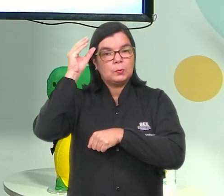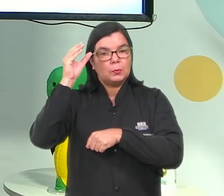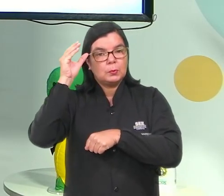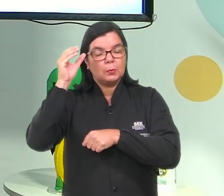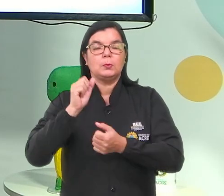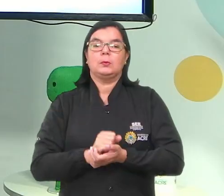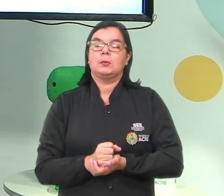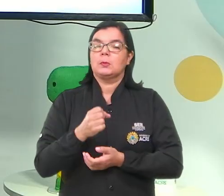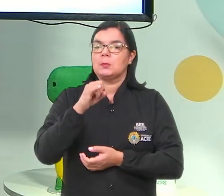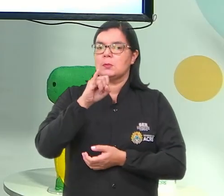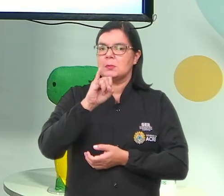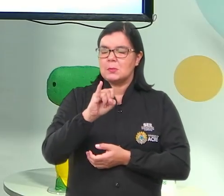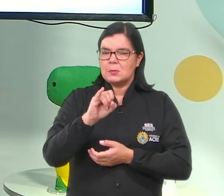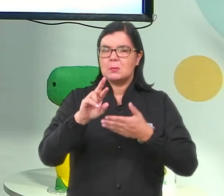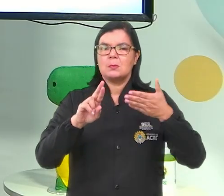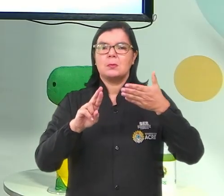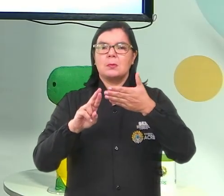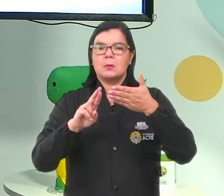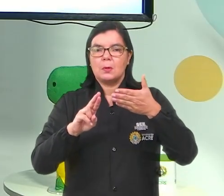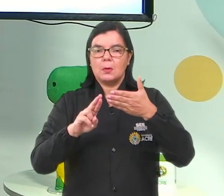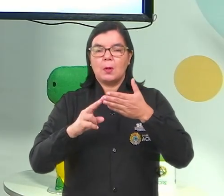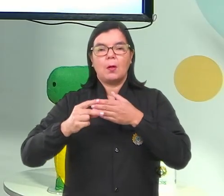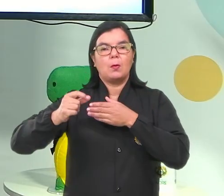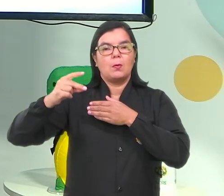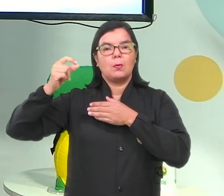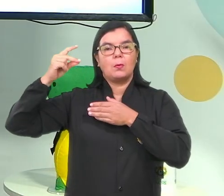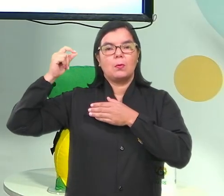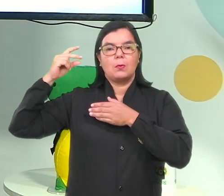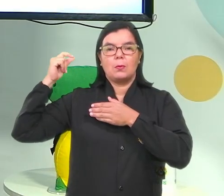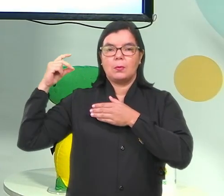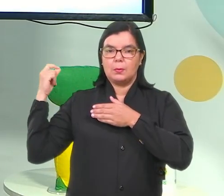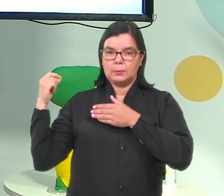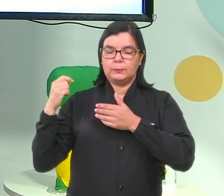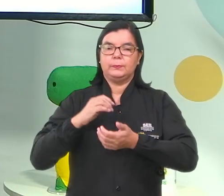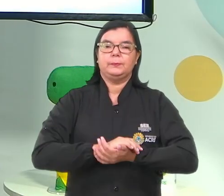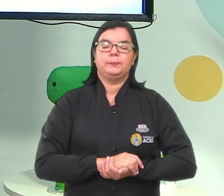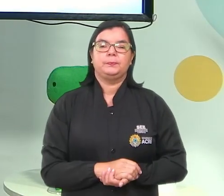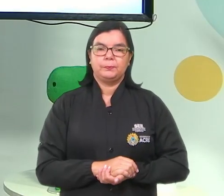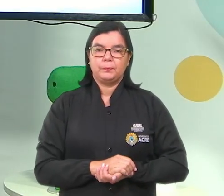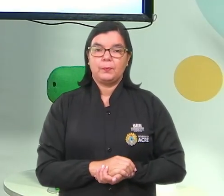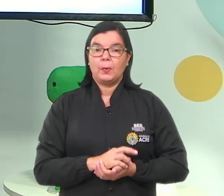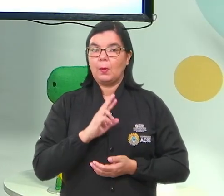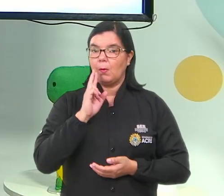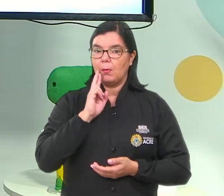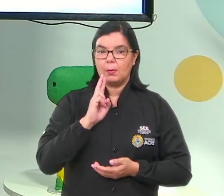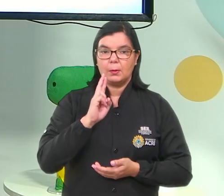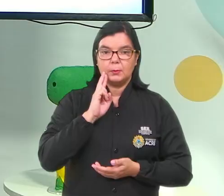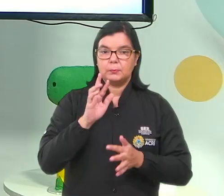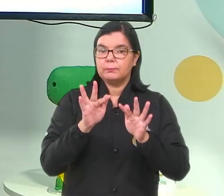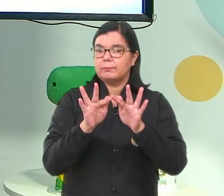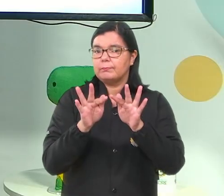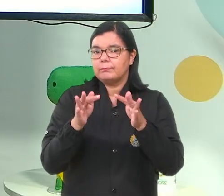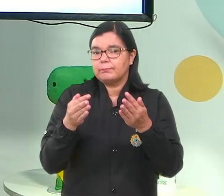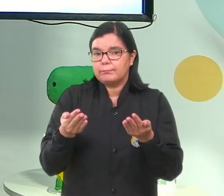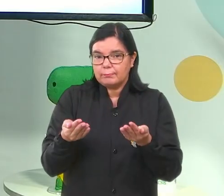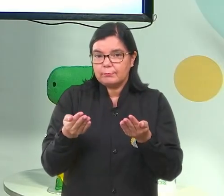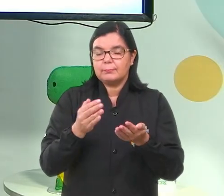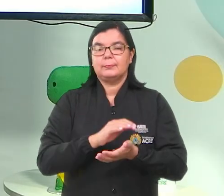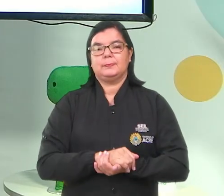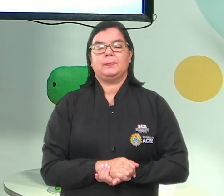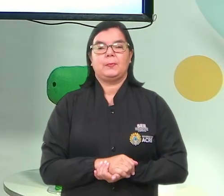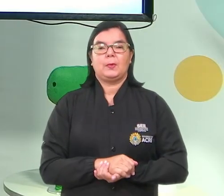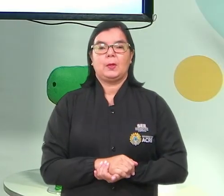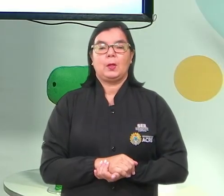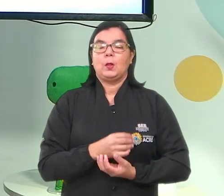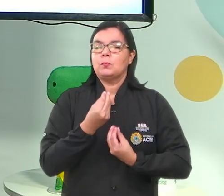conhecimento que se reportam a décadas, a tempos atrás? E a resposta ela é muito simples. Não